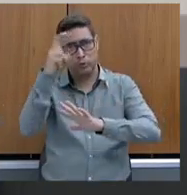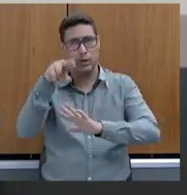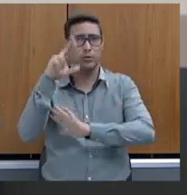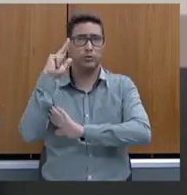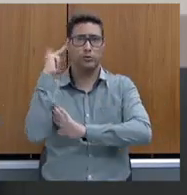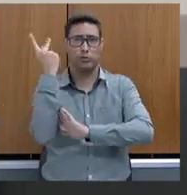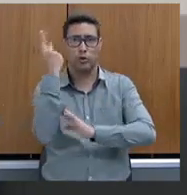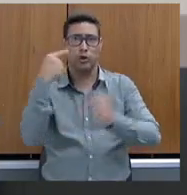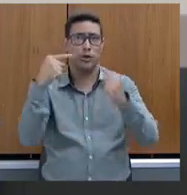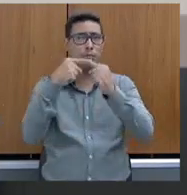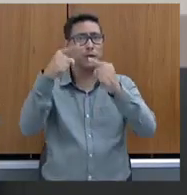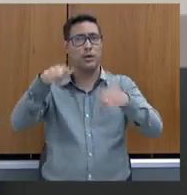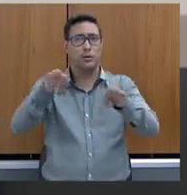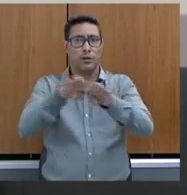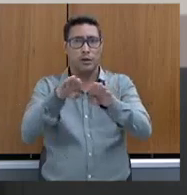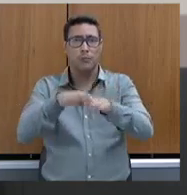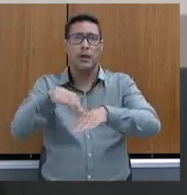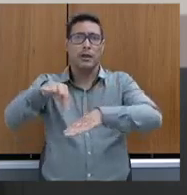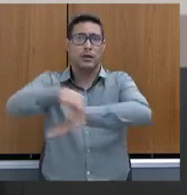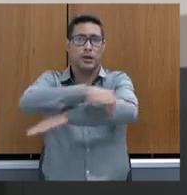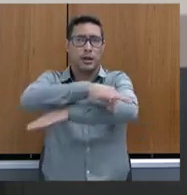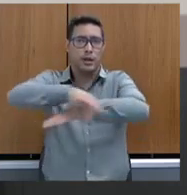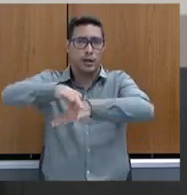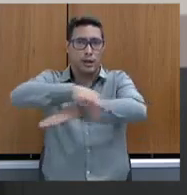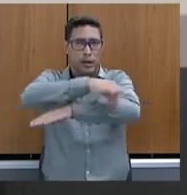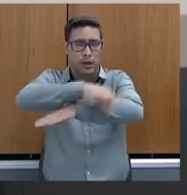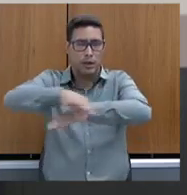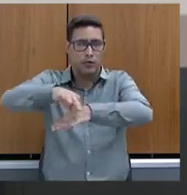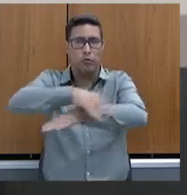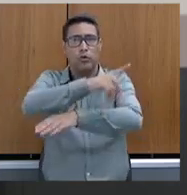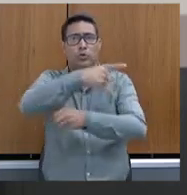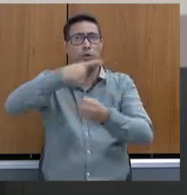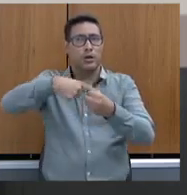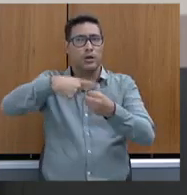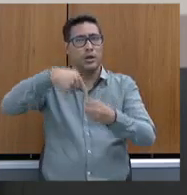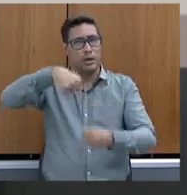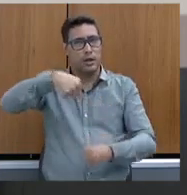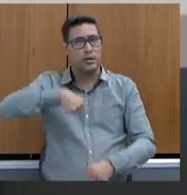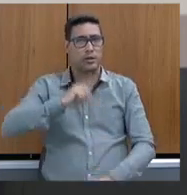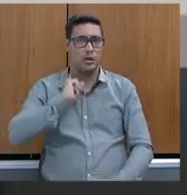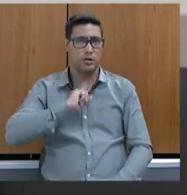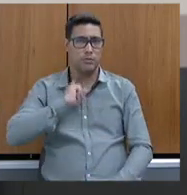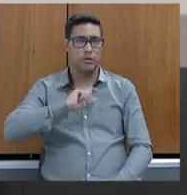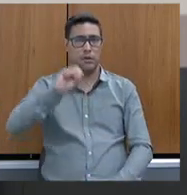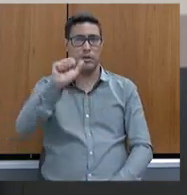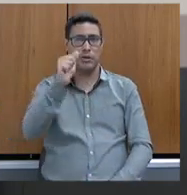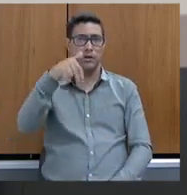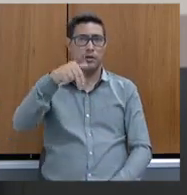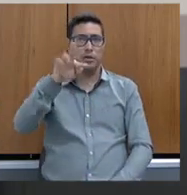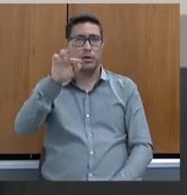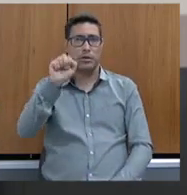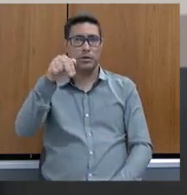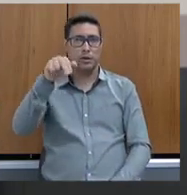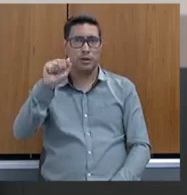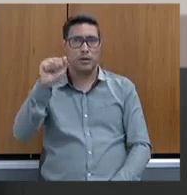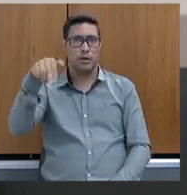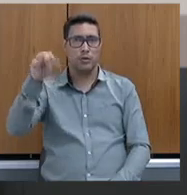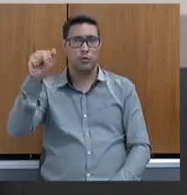com arquitetura de uma cidade de Minas Gerais e Santana dos Mortos sério ressaltar a importância disso